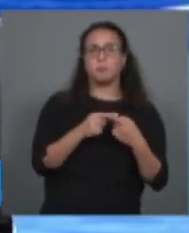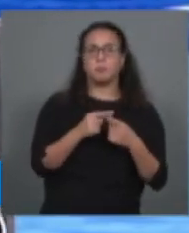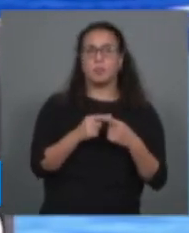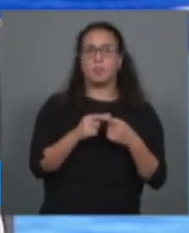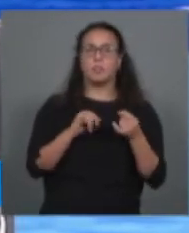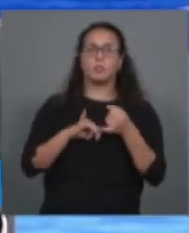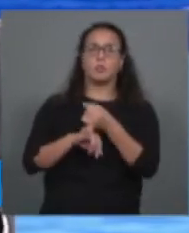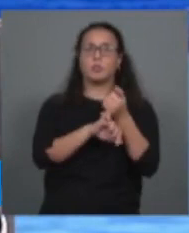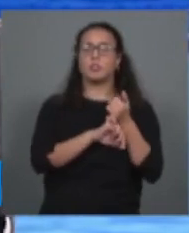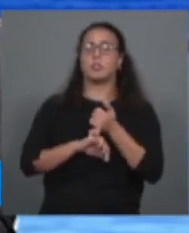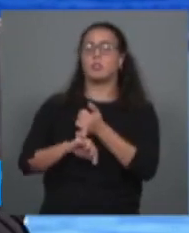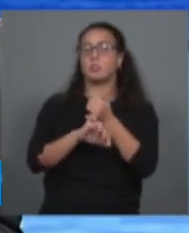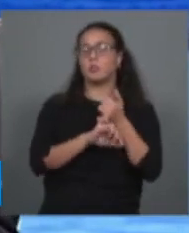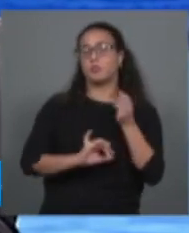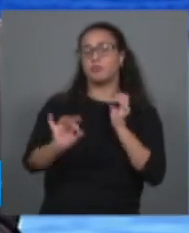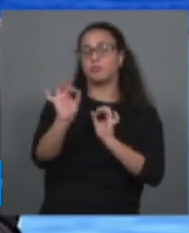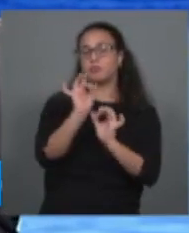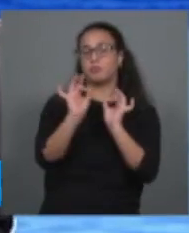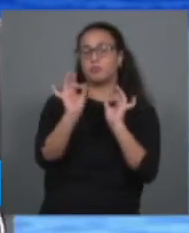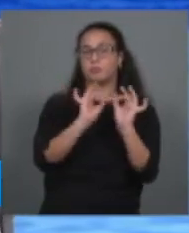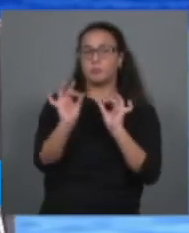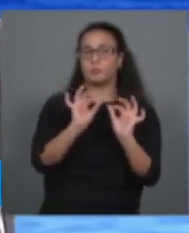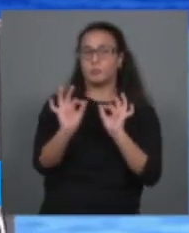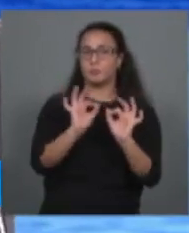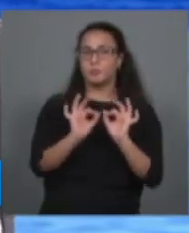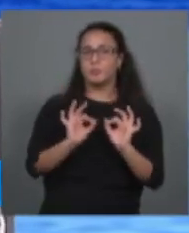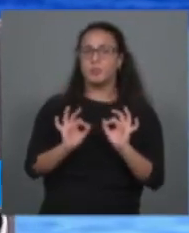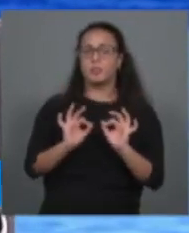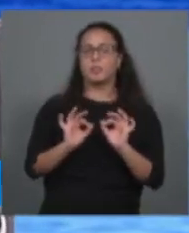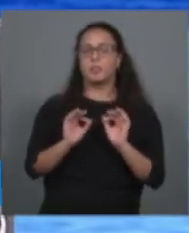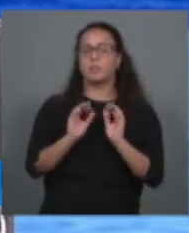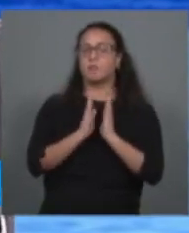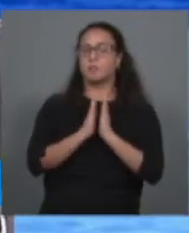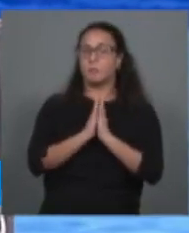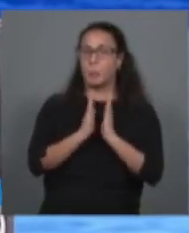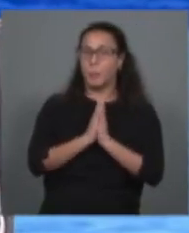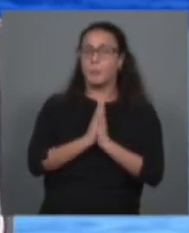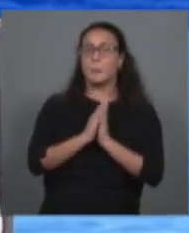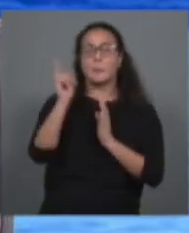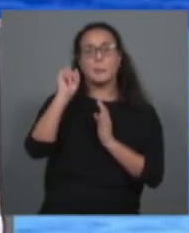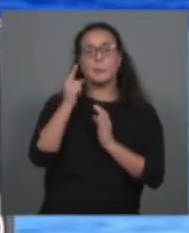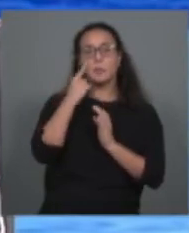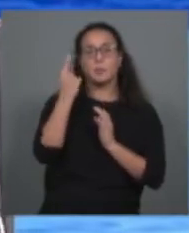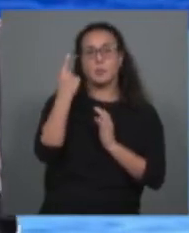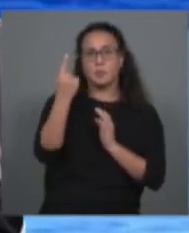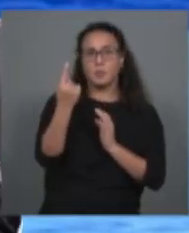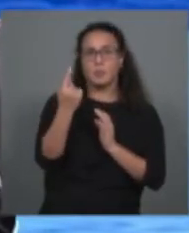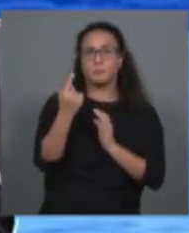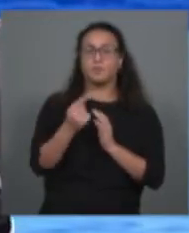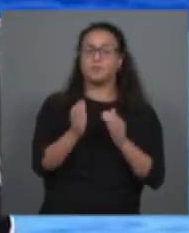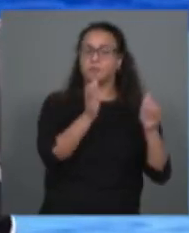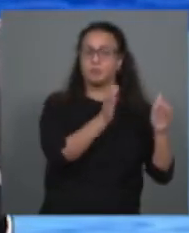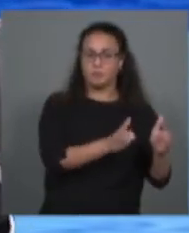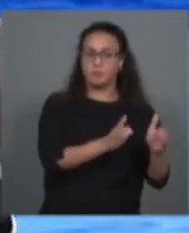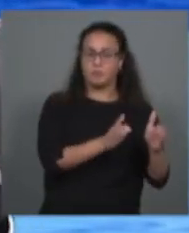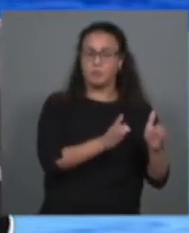pela repetição, nós sabemos que a Igreja também tem dias especiais, são dias que são oportunidades. Por um lado, também oportunidades